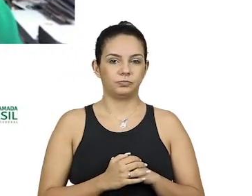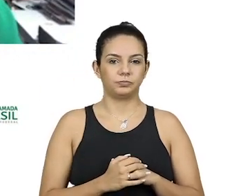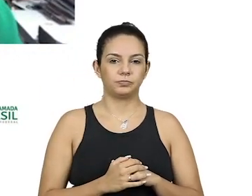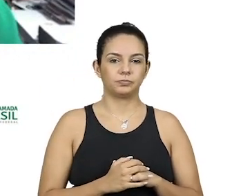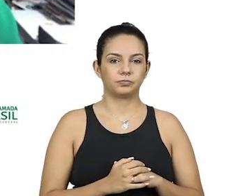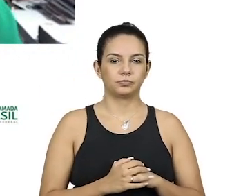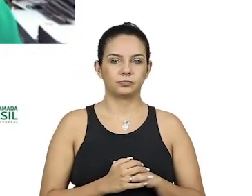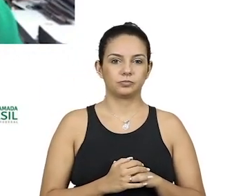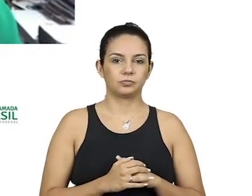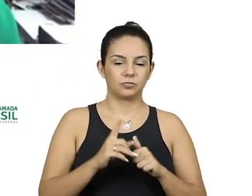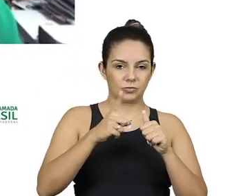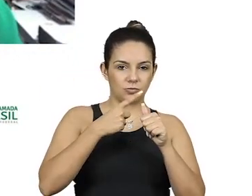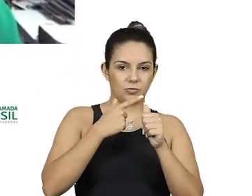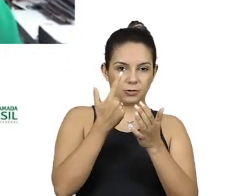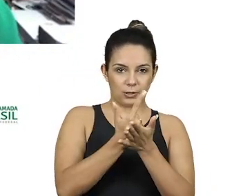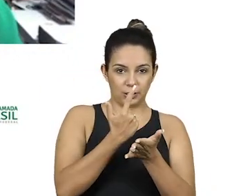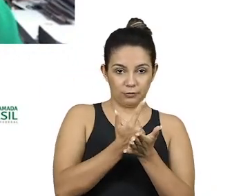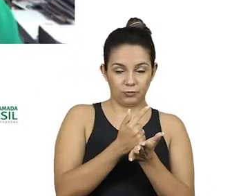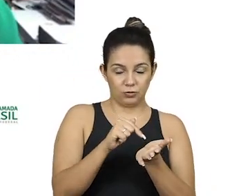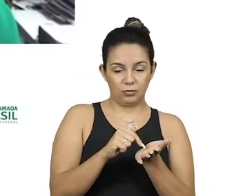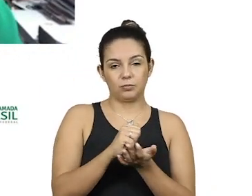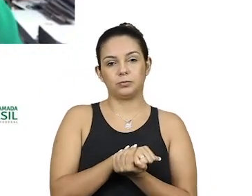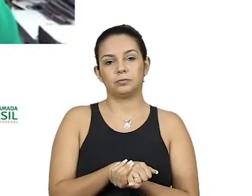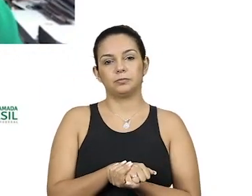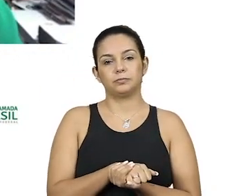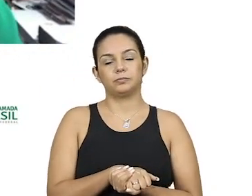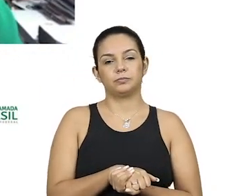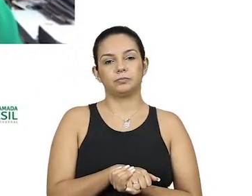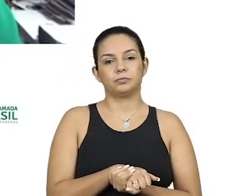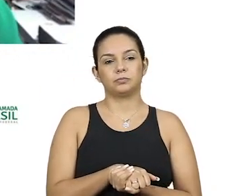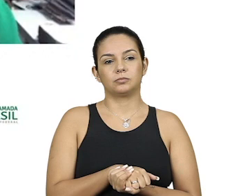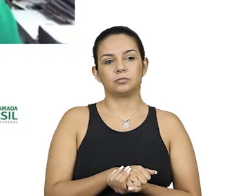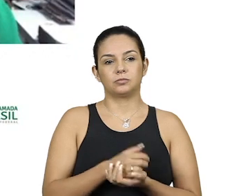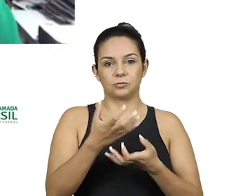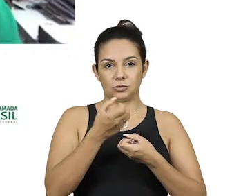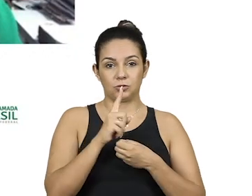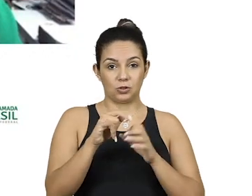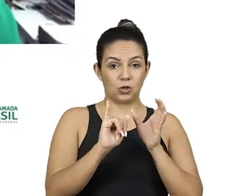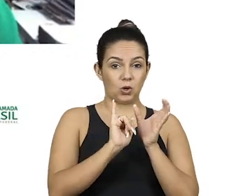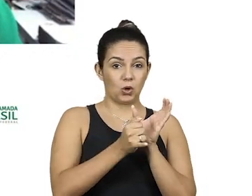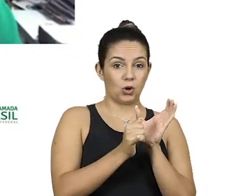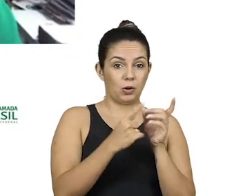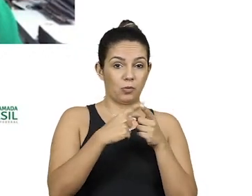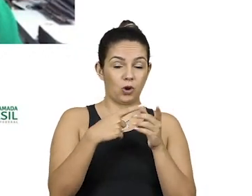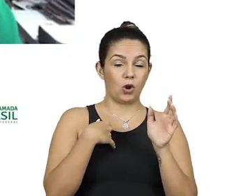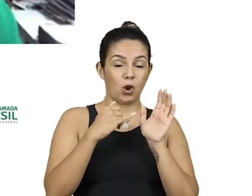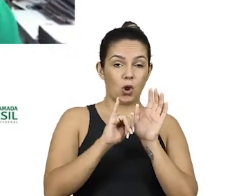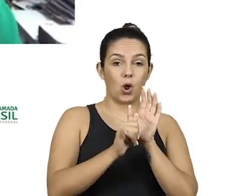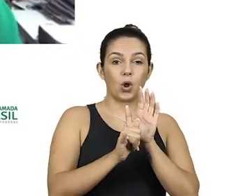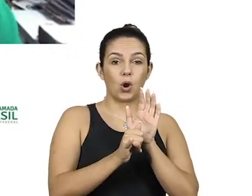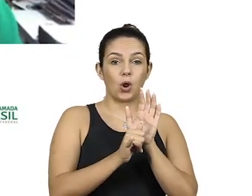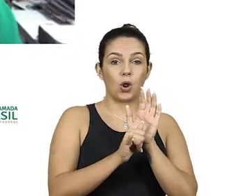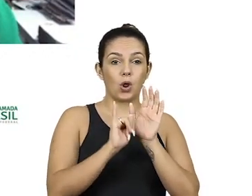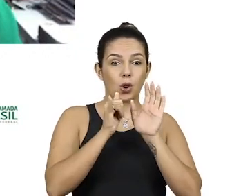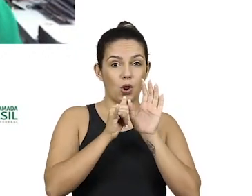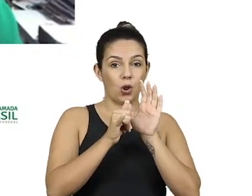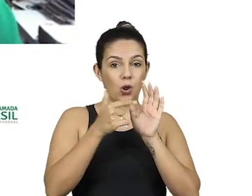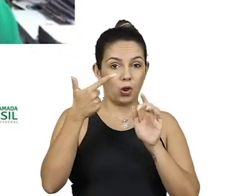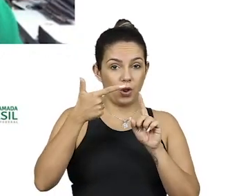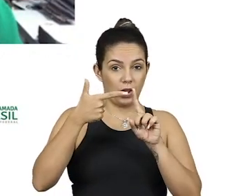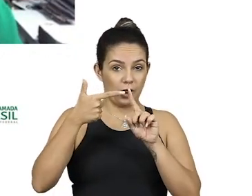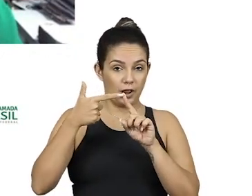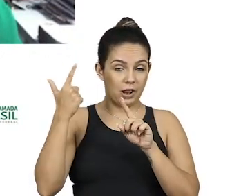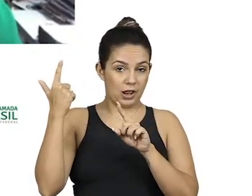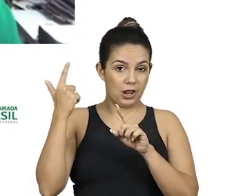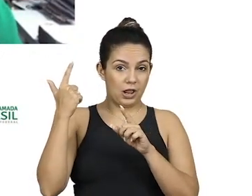primeiro livro foi recebido como crônica, porque eu era cronista do segundo caderno do Jornal do Brasil, o